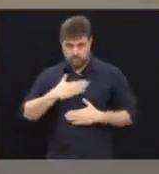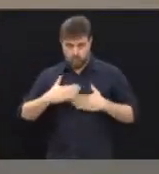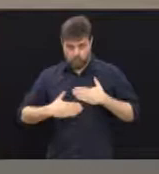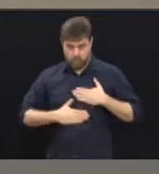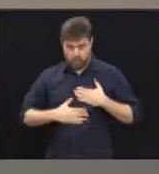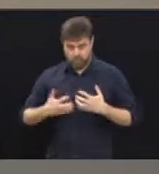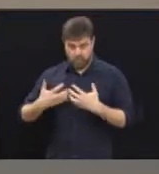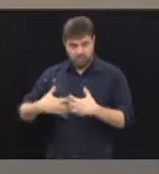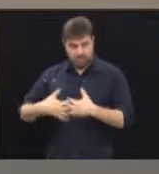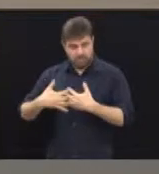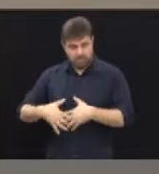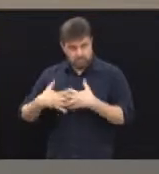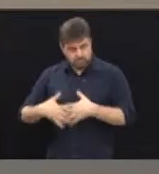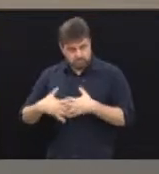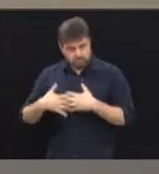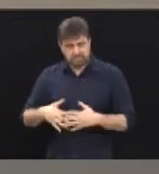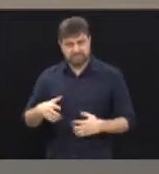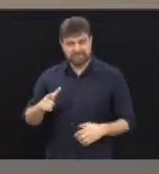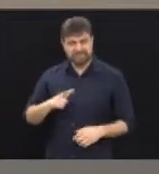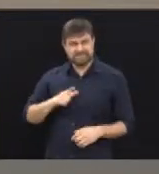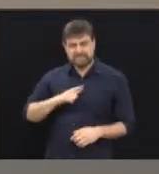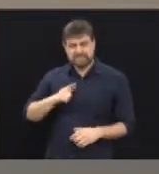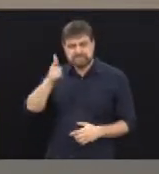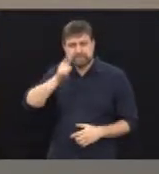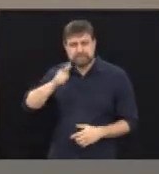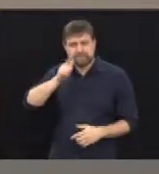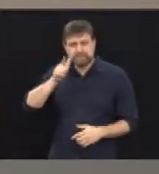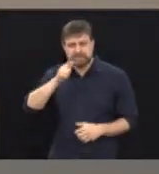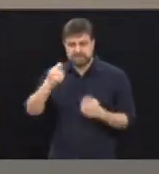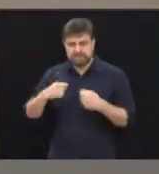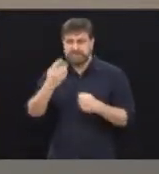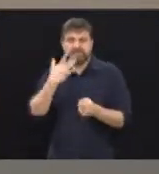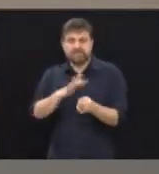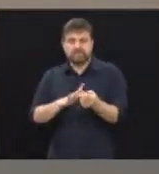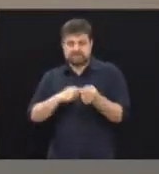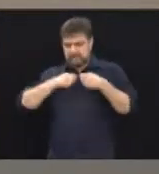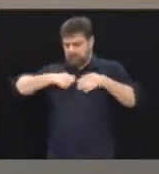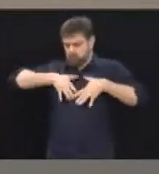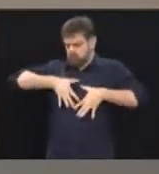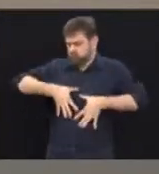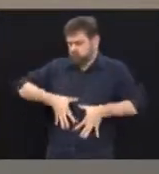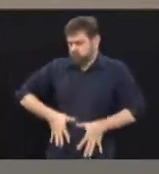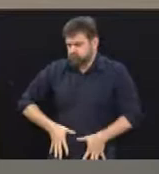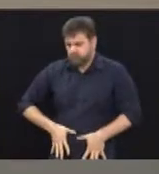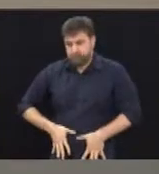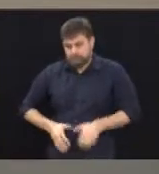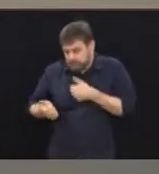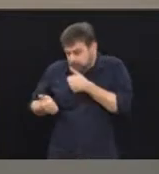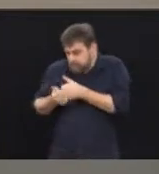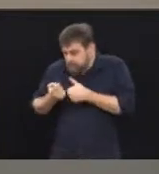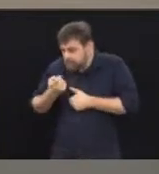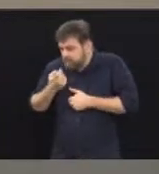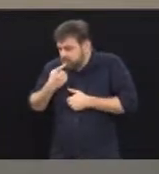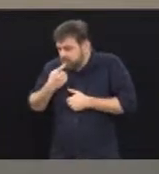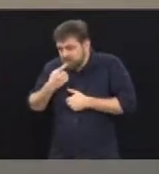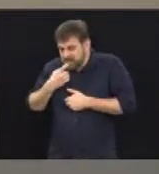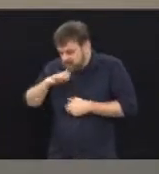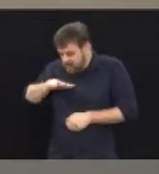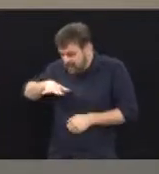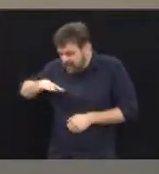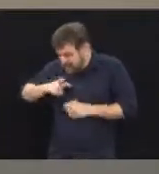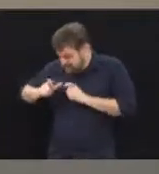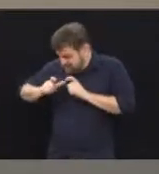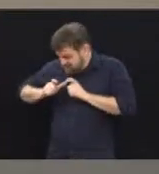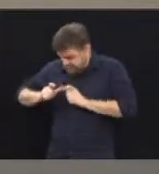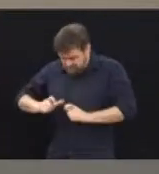né, de alguns hormônios, em que consegue, não precisa nem cair na corrente sanguínea. Ele consegue fazer sua ação na célulazinha que está do